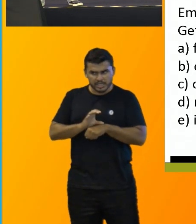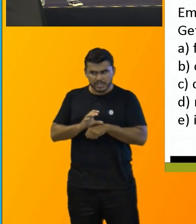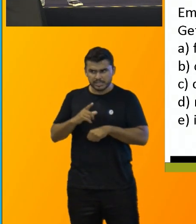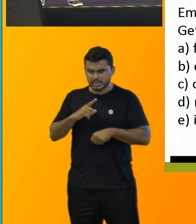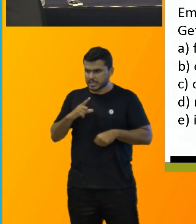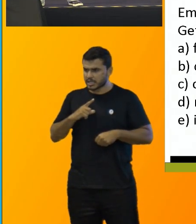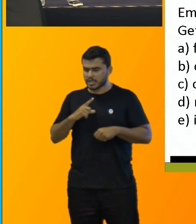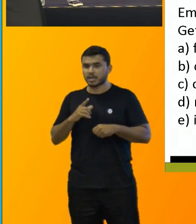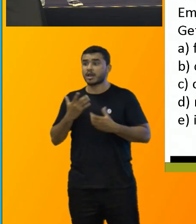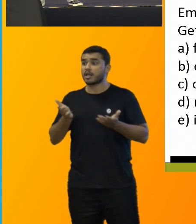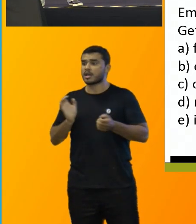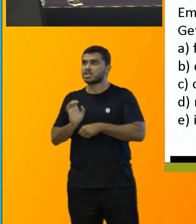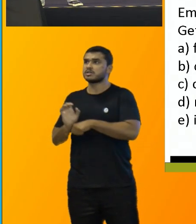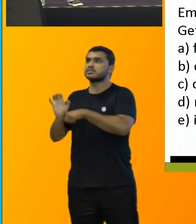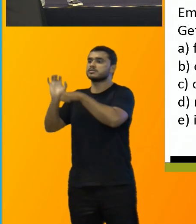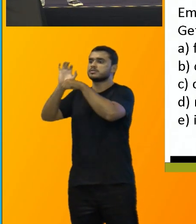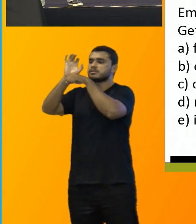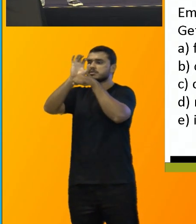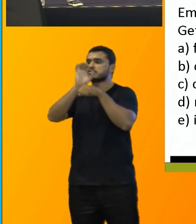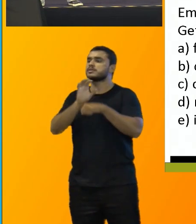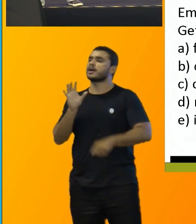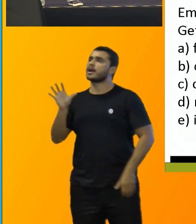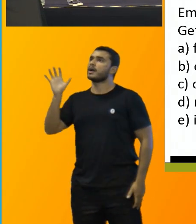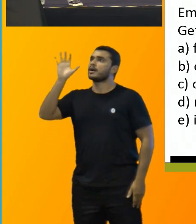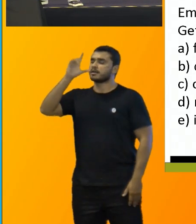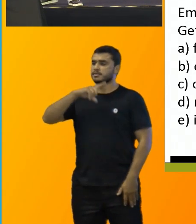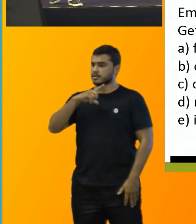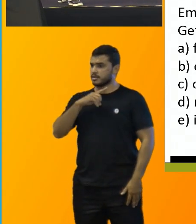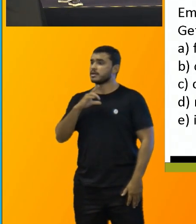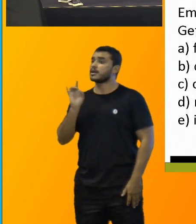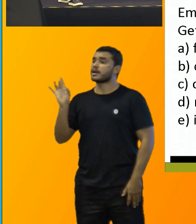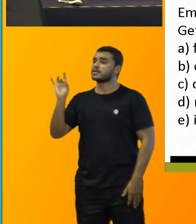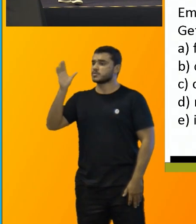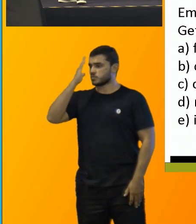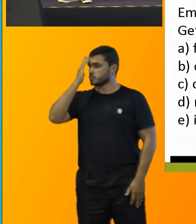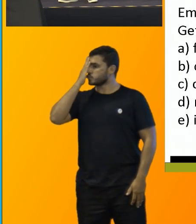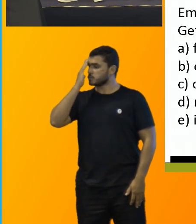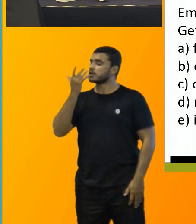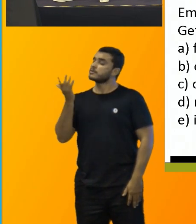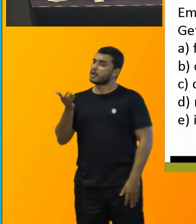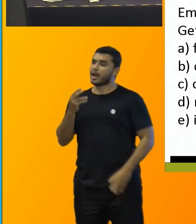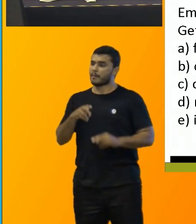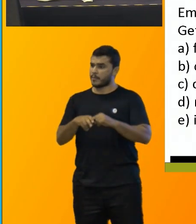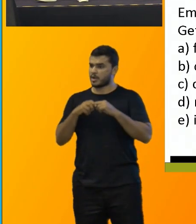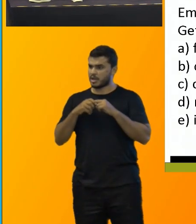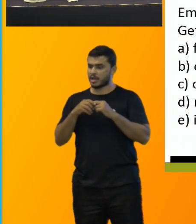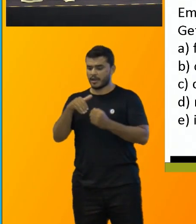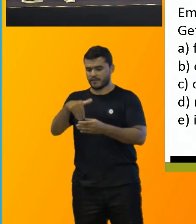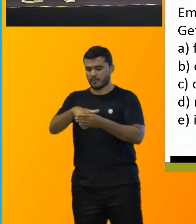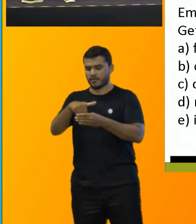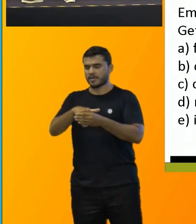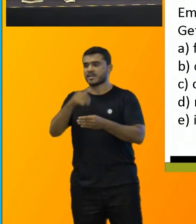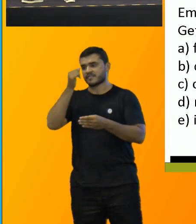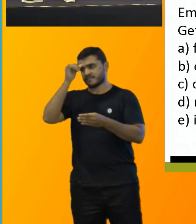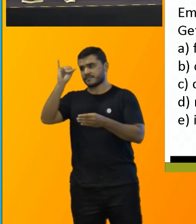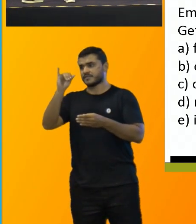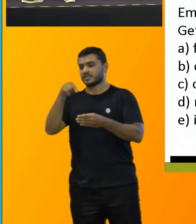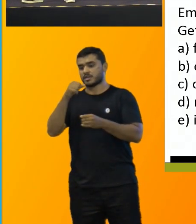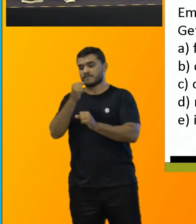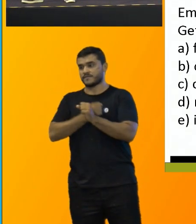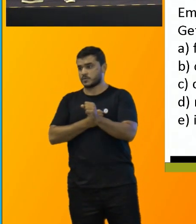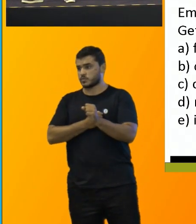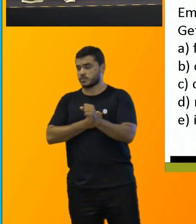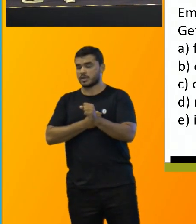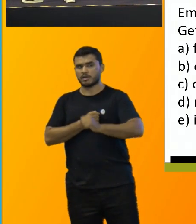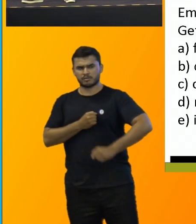havia federalismo. Mecanismo jurídico que impedia as fraudes eleitorais.